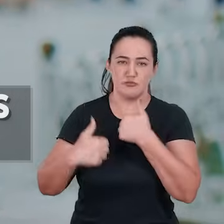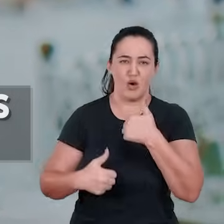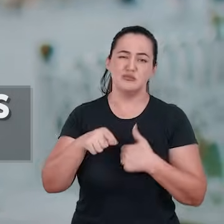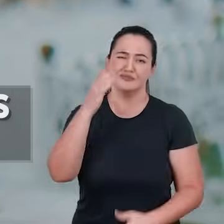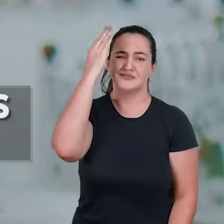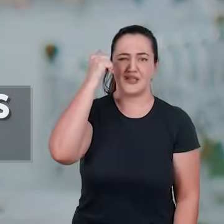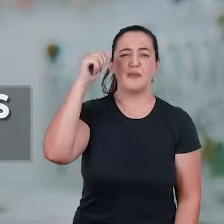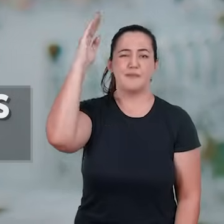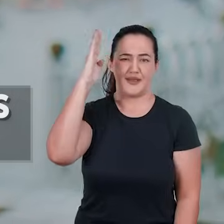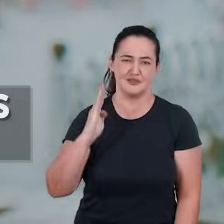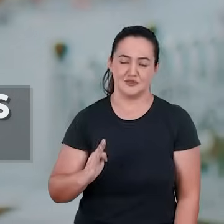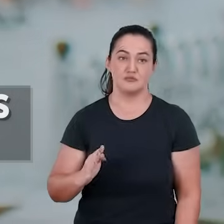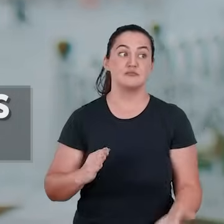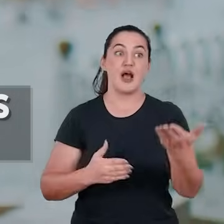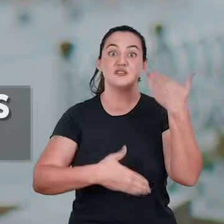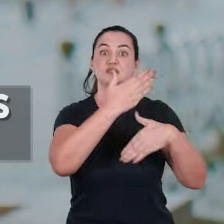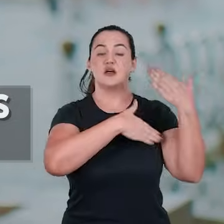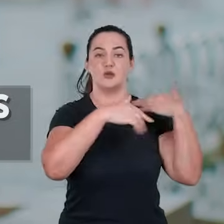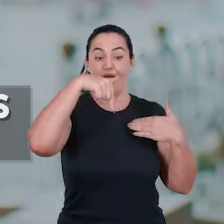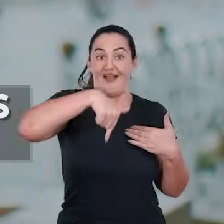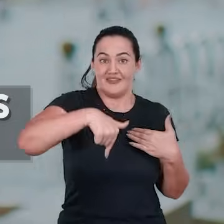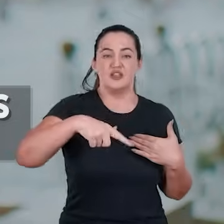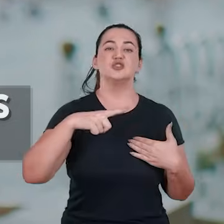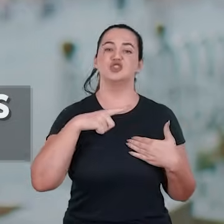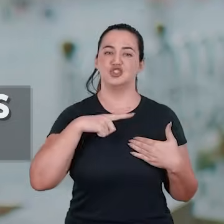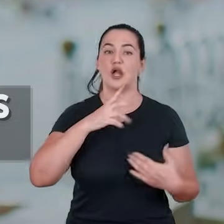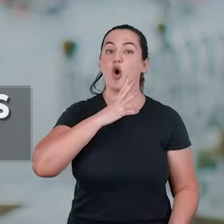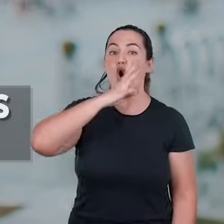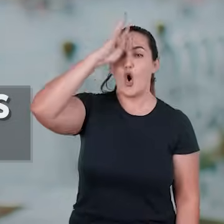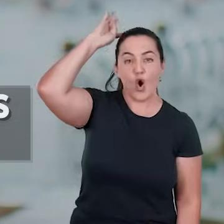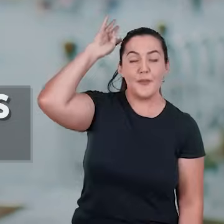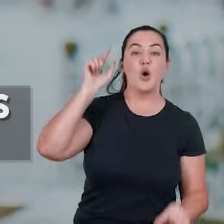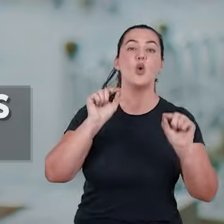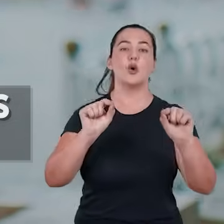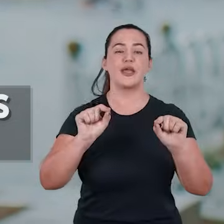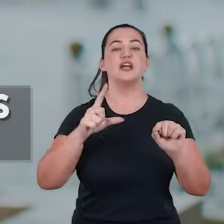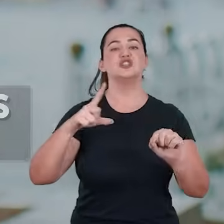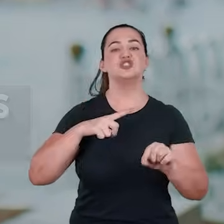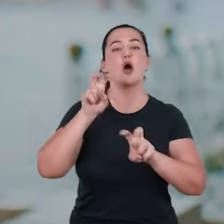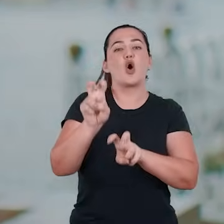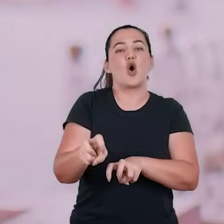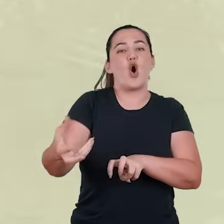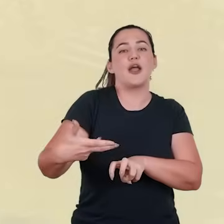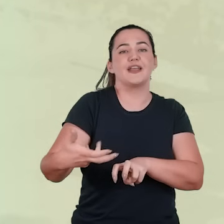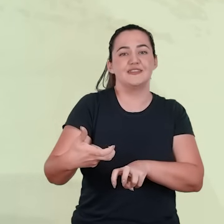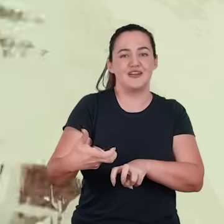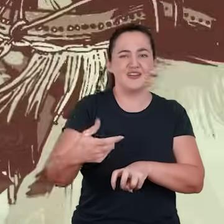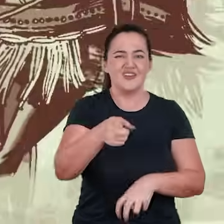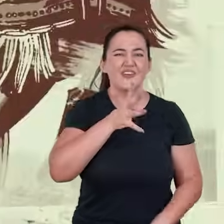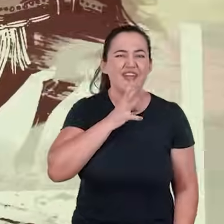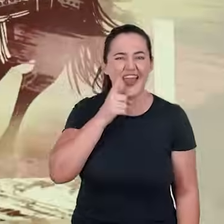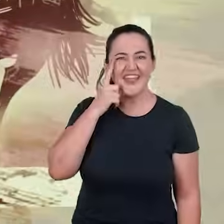futebol. Naquela época eu poderia dizer que Roma era o país das corridas a cavalo.